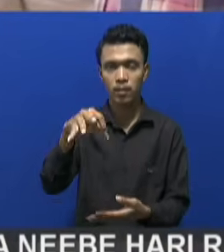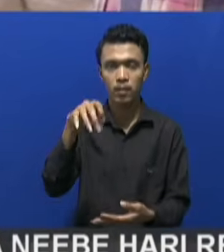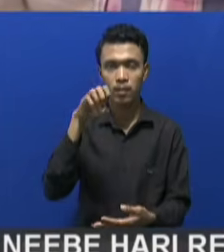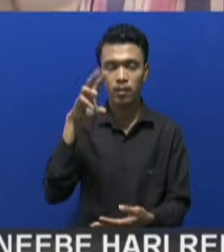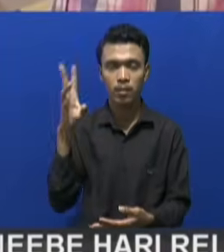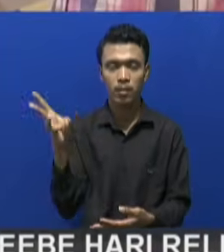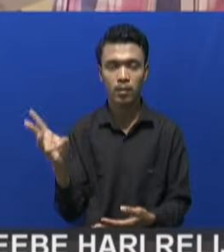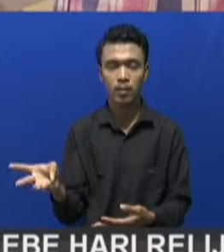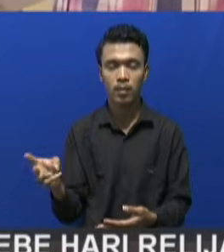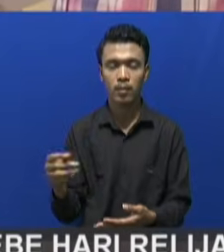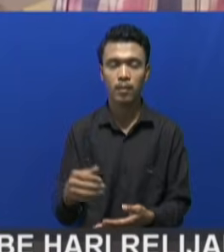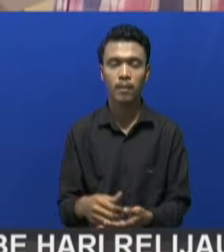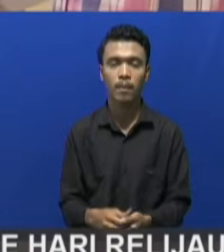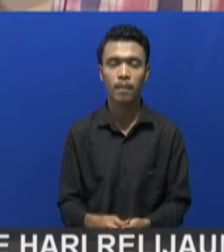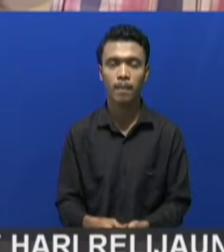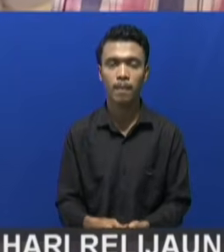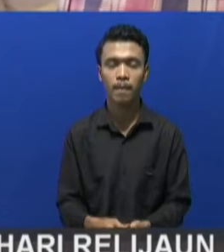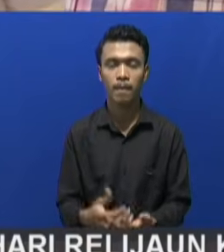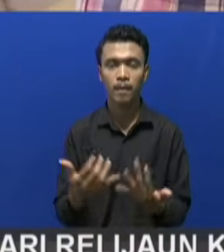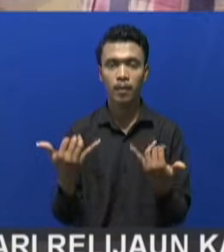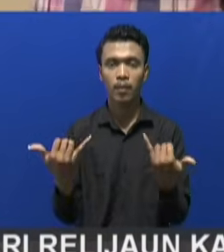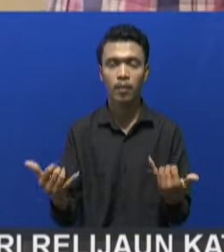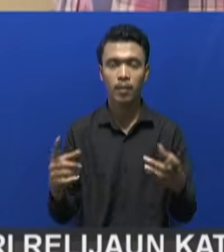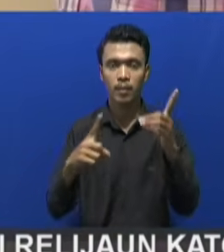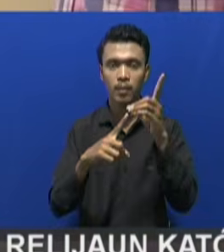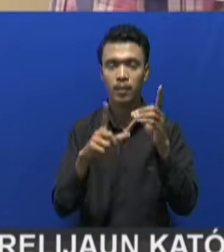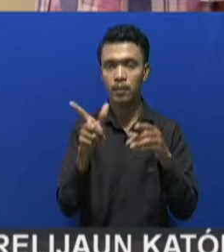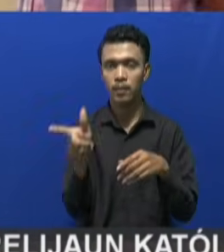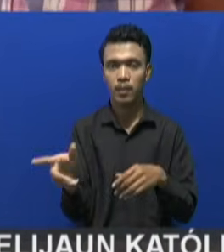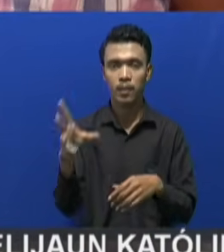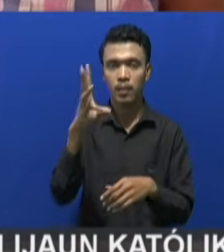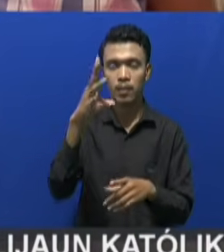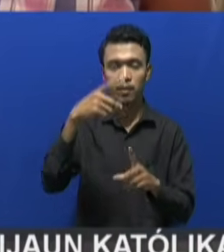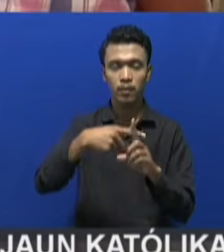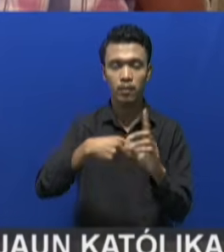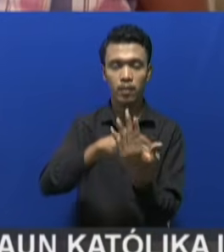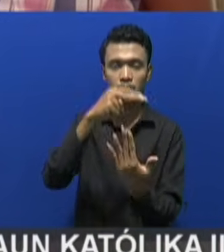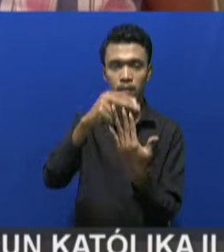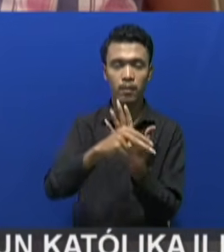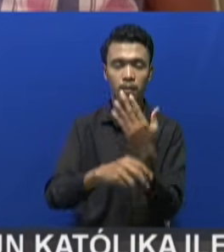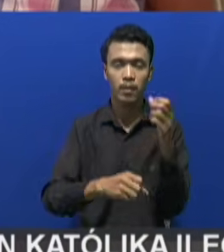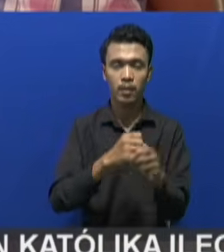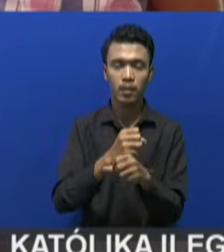5.580.960 dólares americanos. Hoje, dia 26 de novembro de